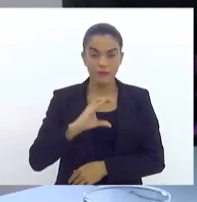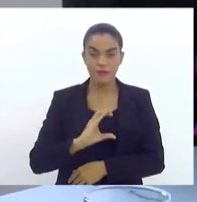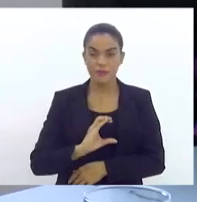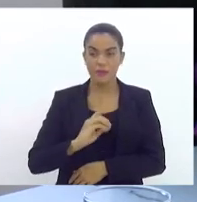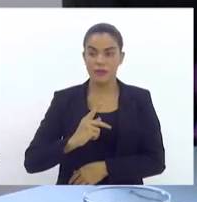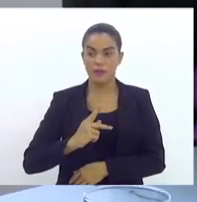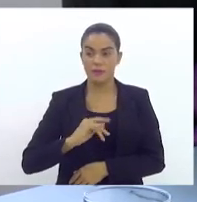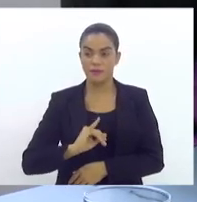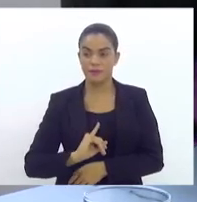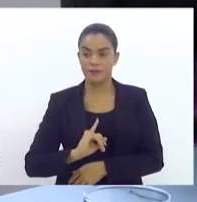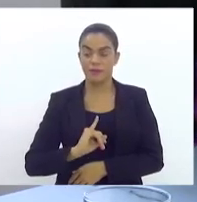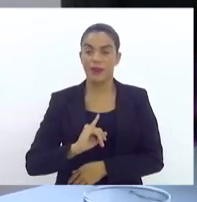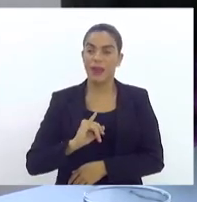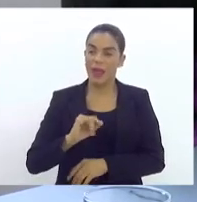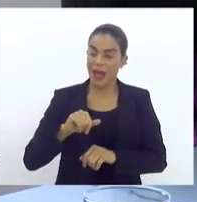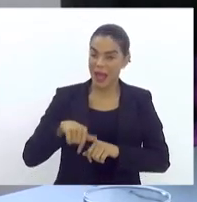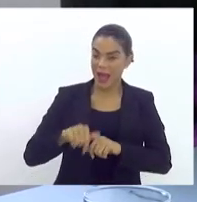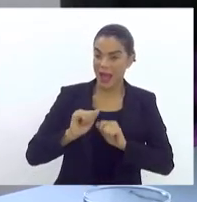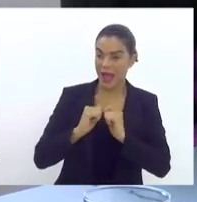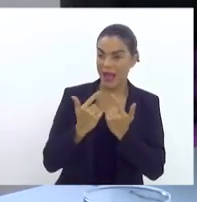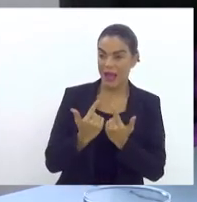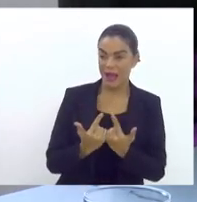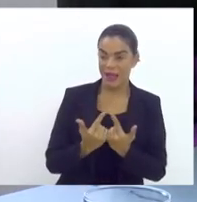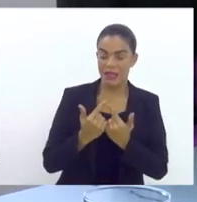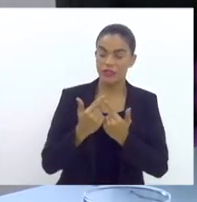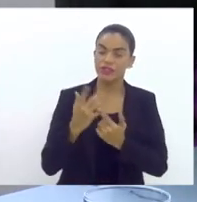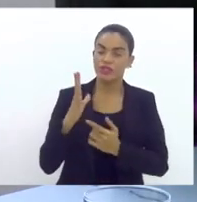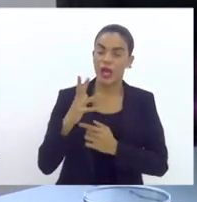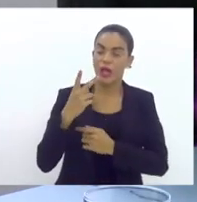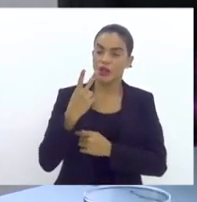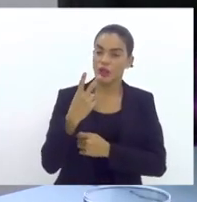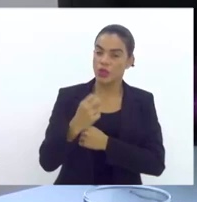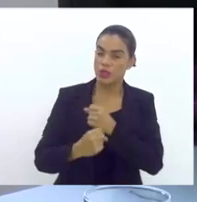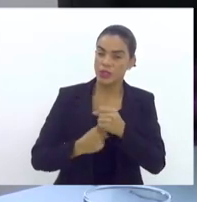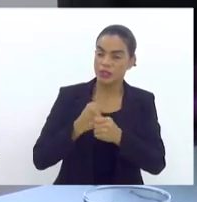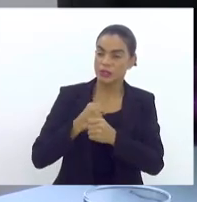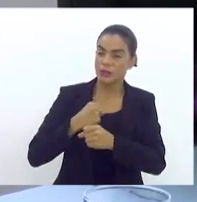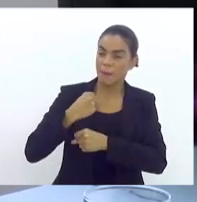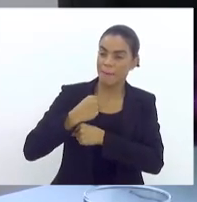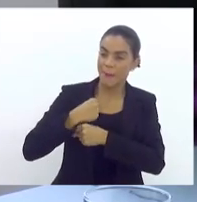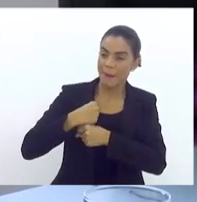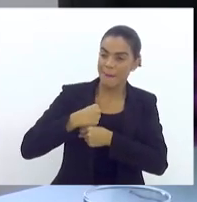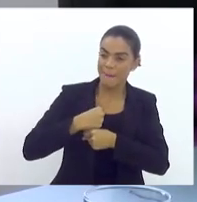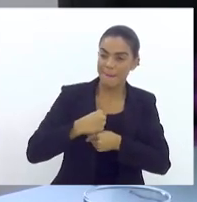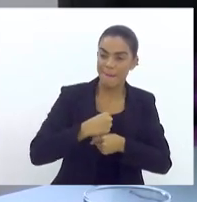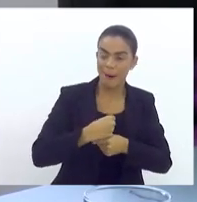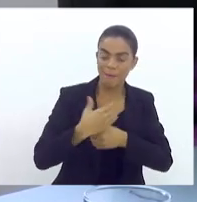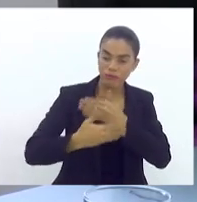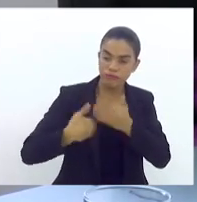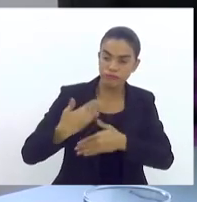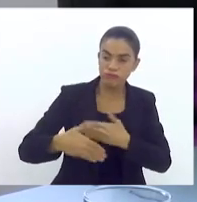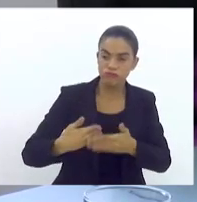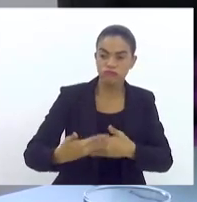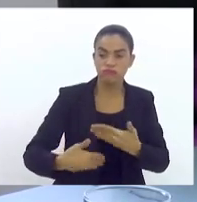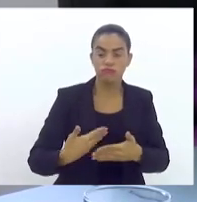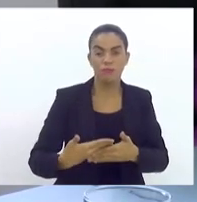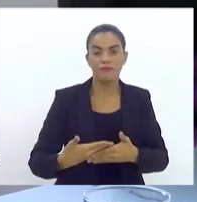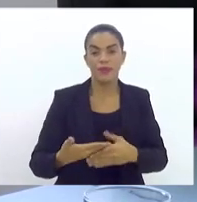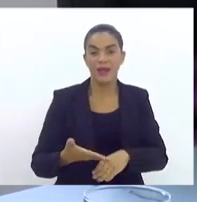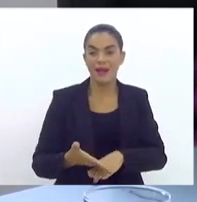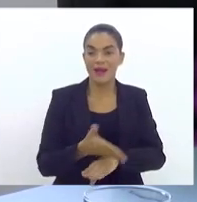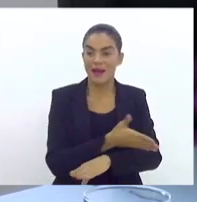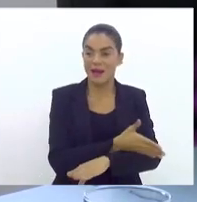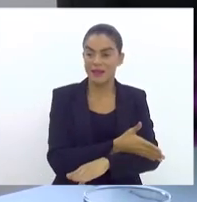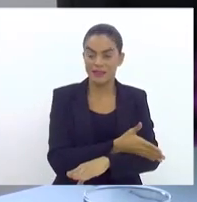vem desenvolvendo ao longo das duas últimas dois últimos mandatos uma sequência diante da